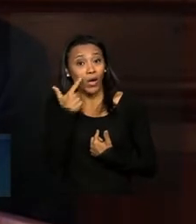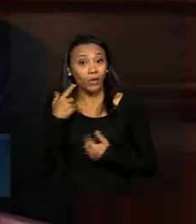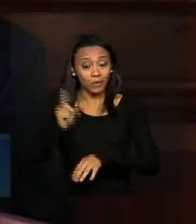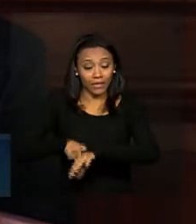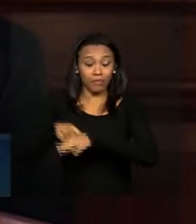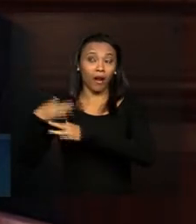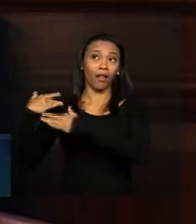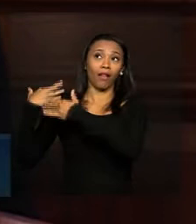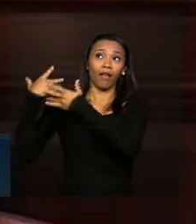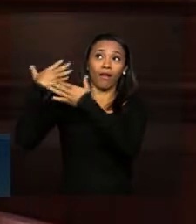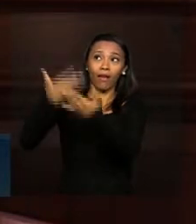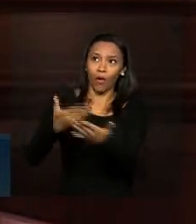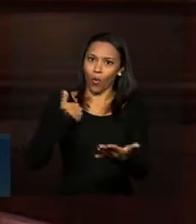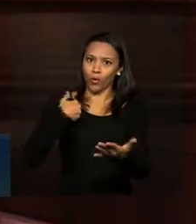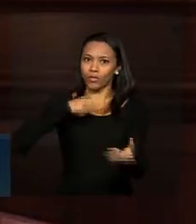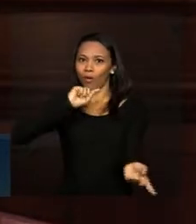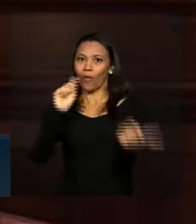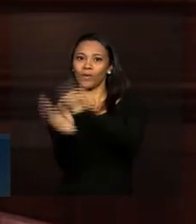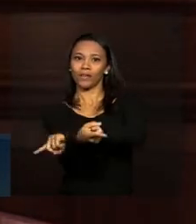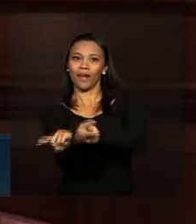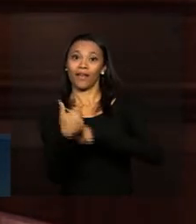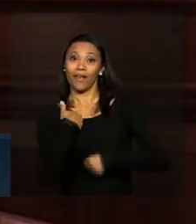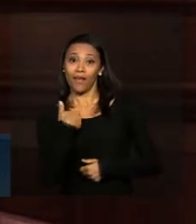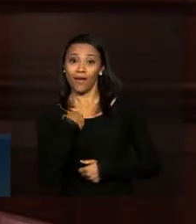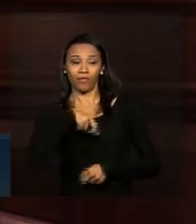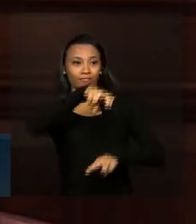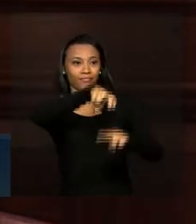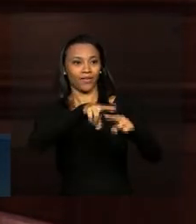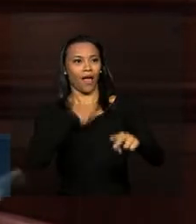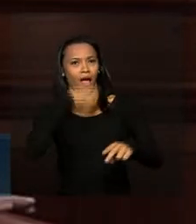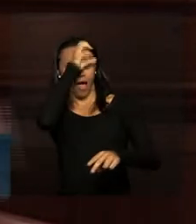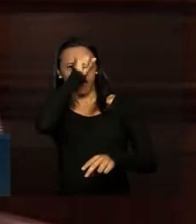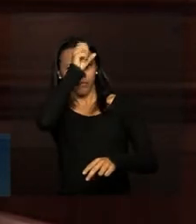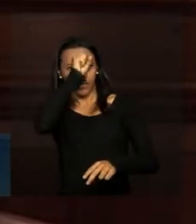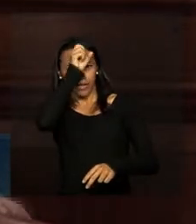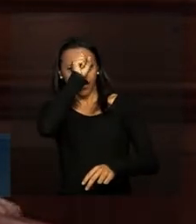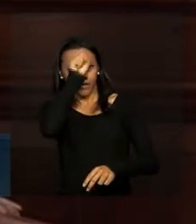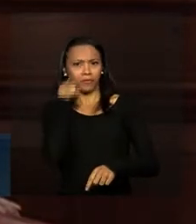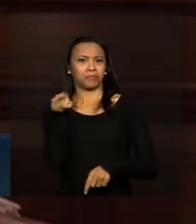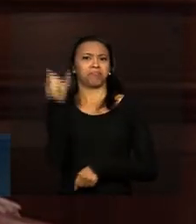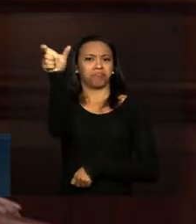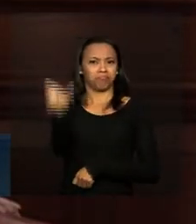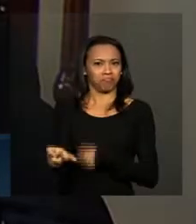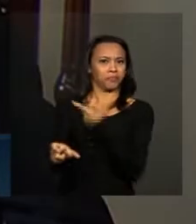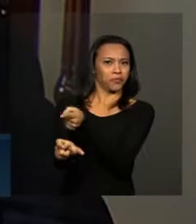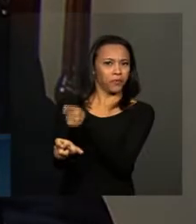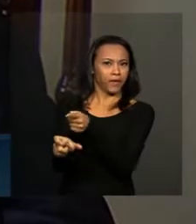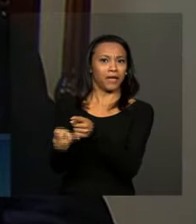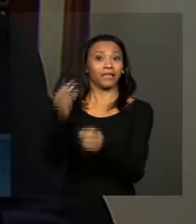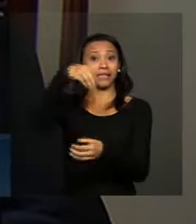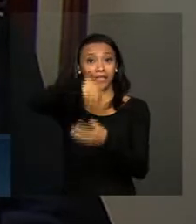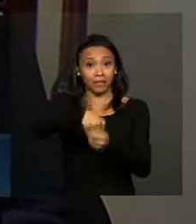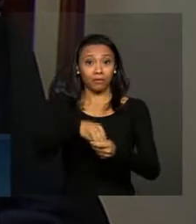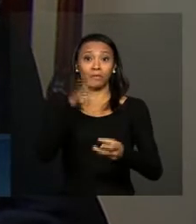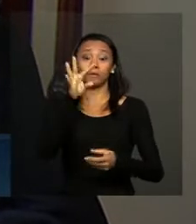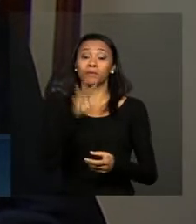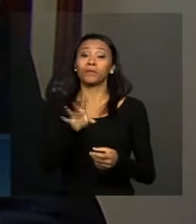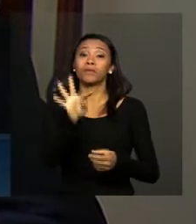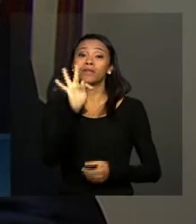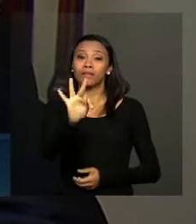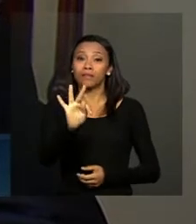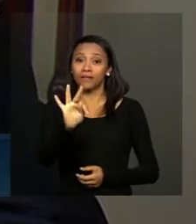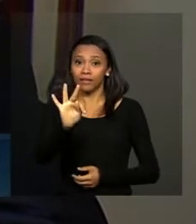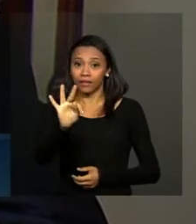Hoje, as coisas se invertem. Sou eu que aprendo com os votos magistrais da Carmen Lúcia no Supremo Tribunal Federal. De modo